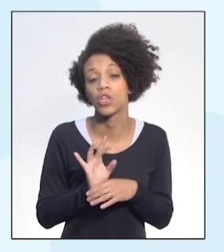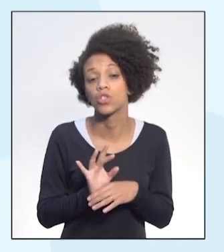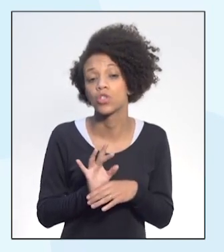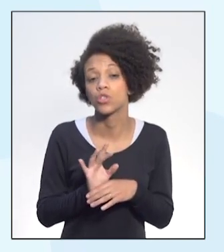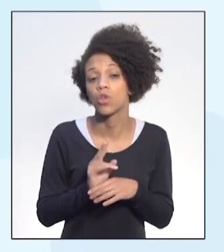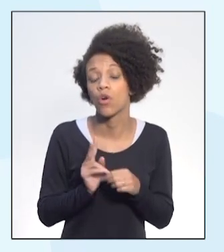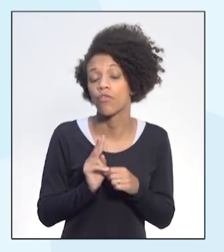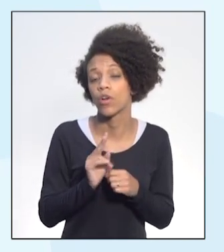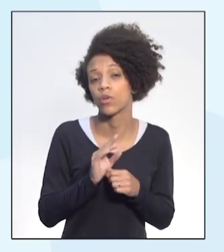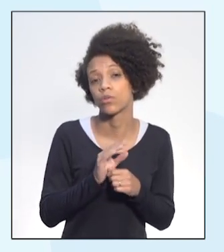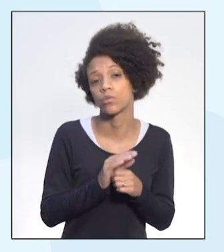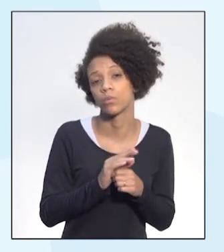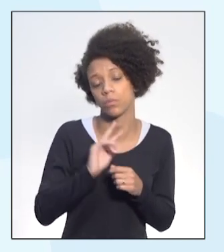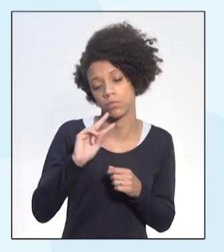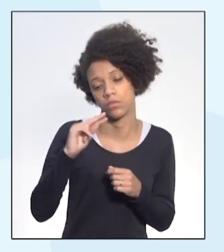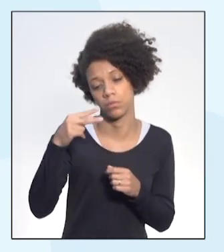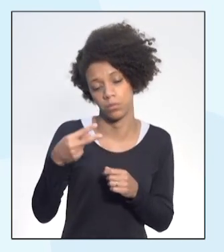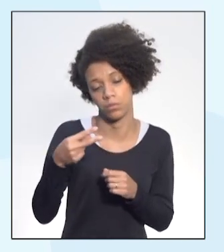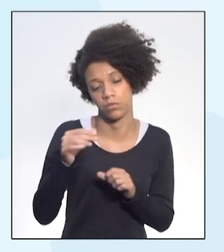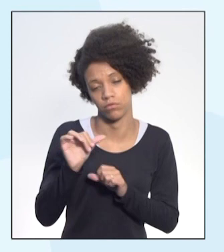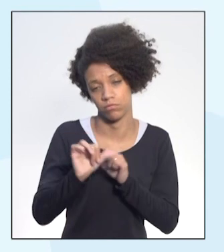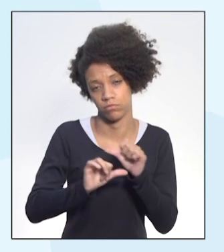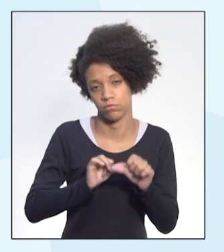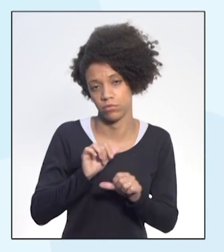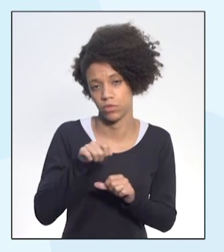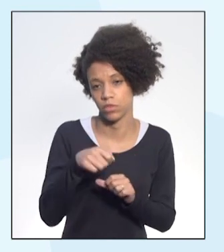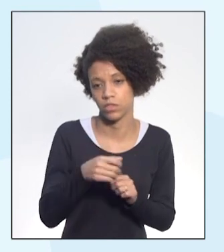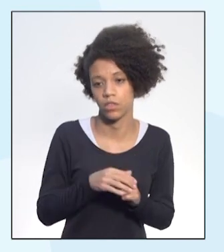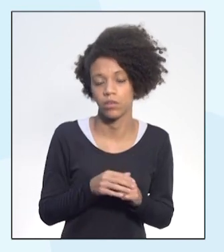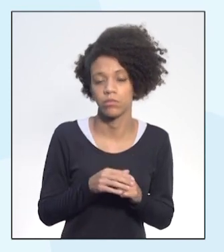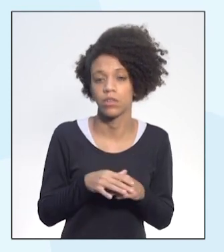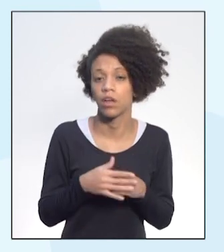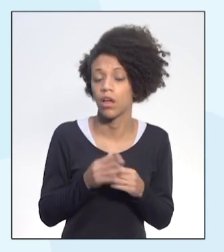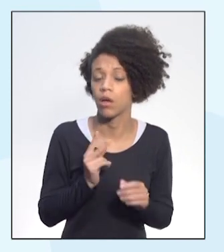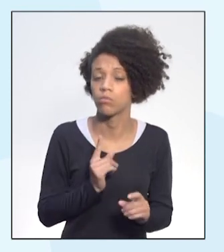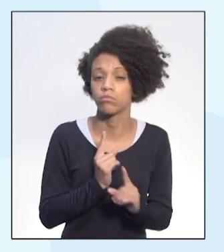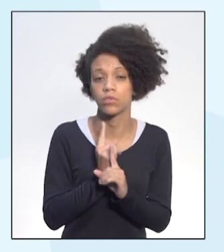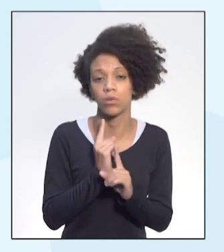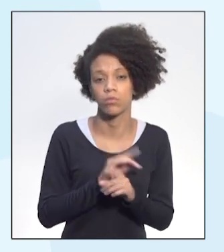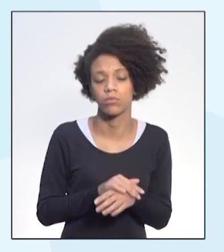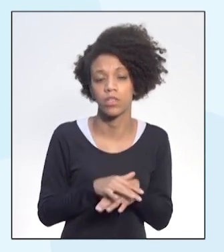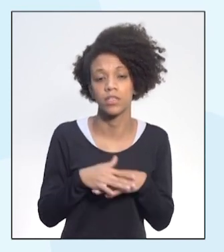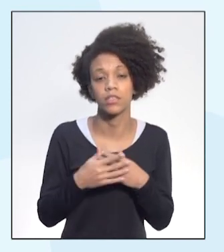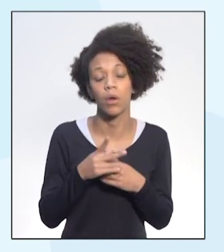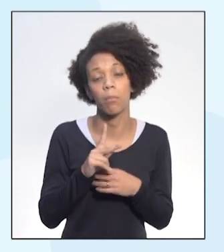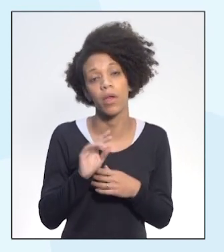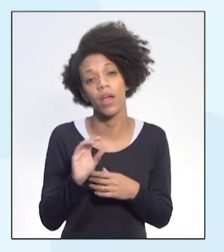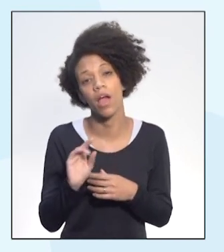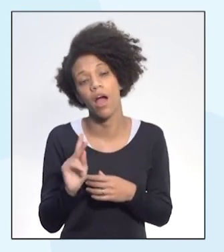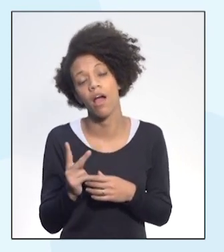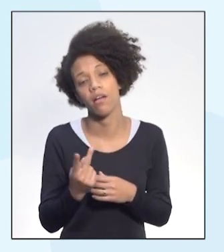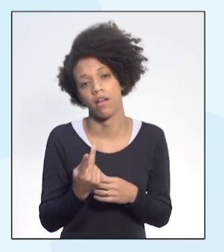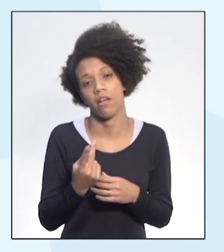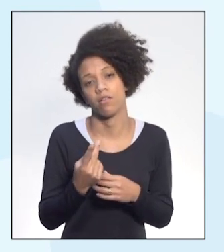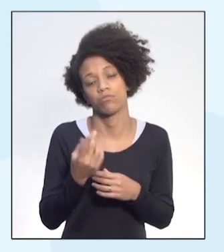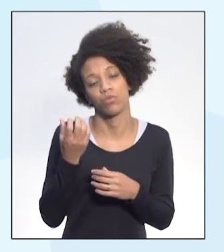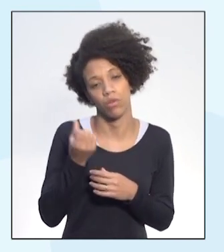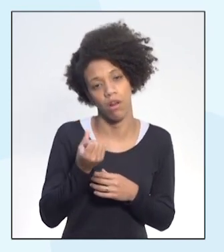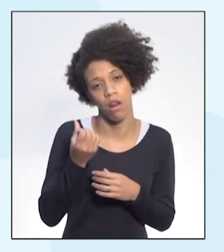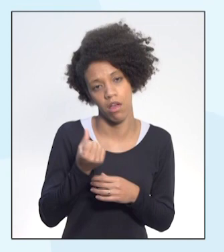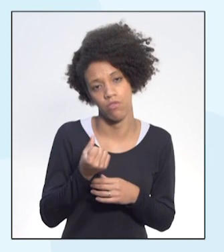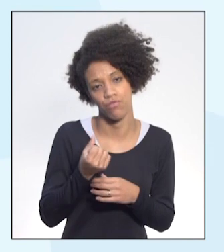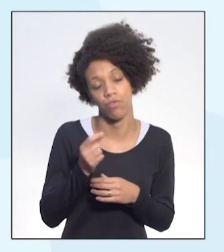do expoente, né, inverter o sinal, eu já acho o valor do pH. Então, o pH do leite de vaca vai ser